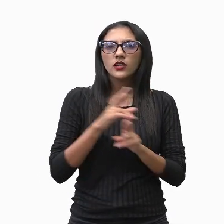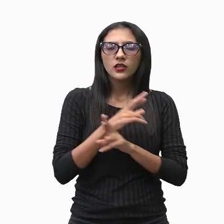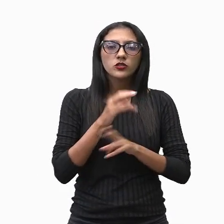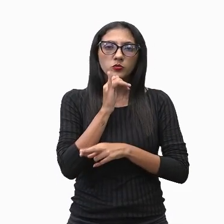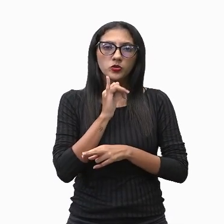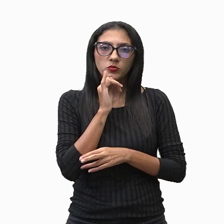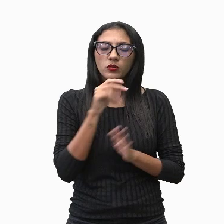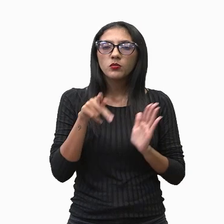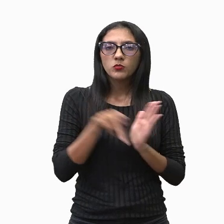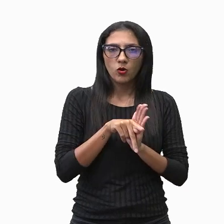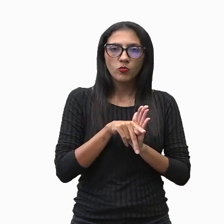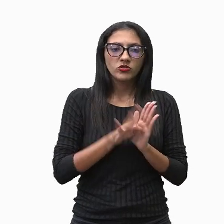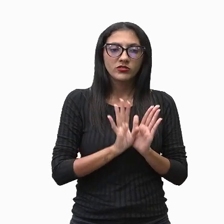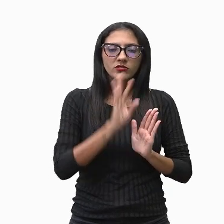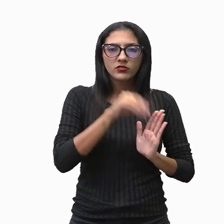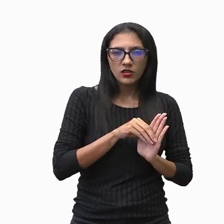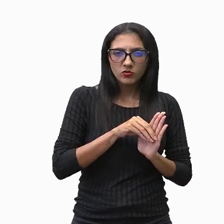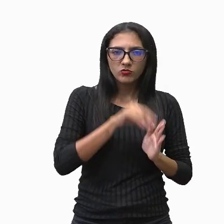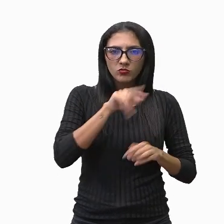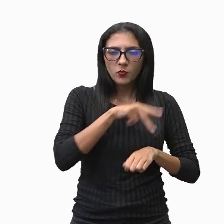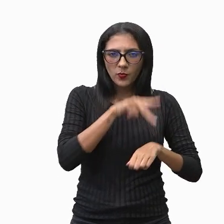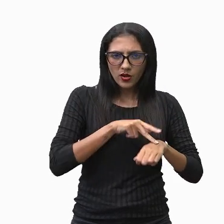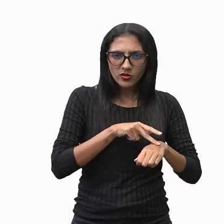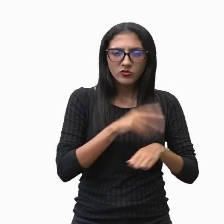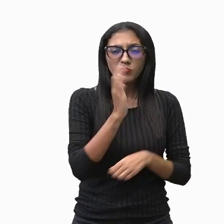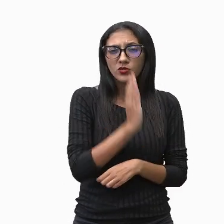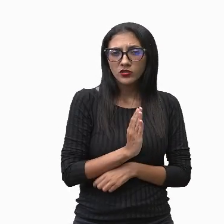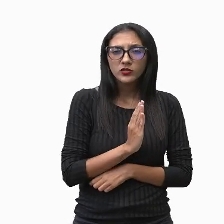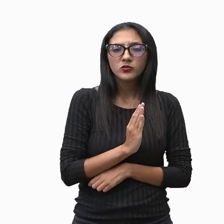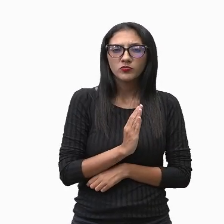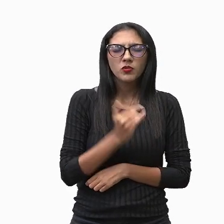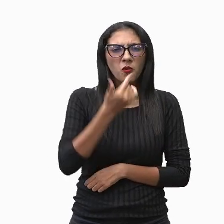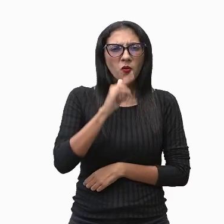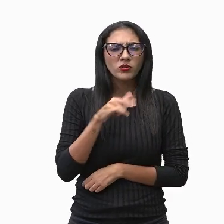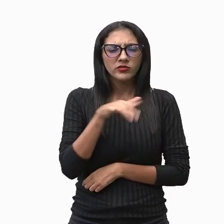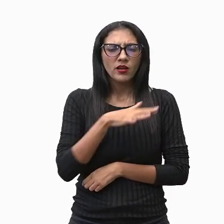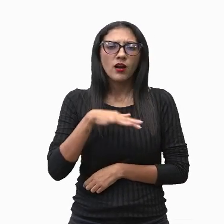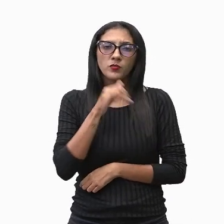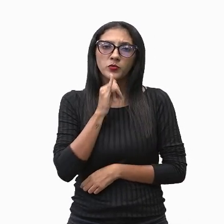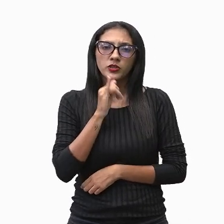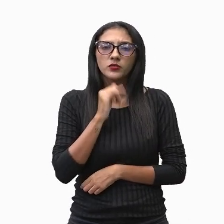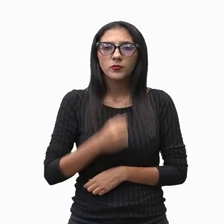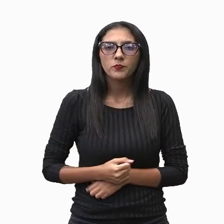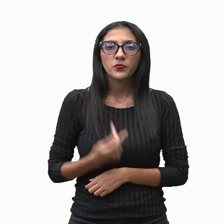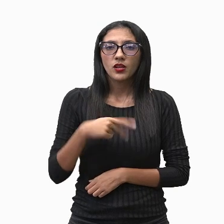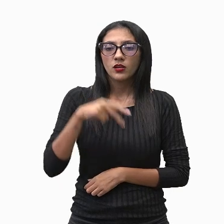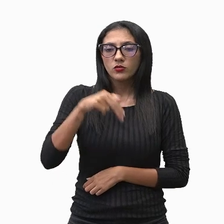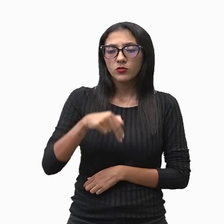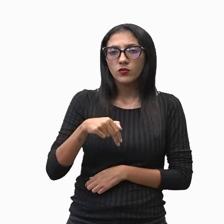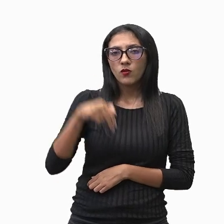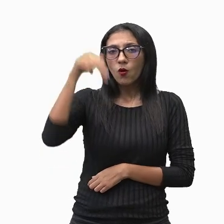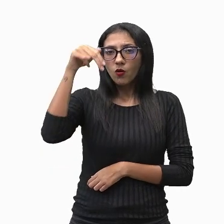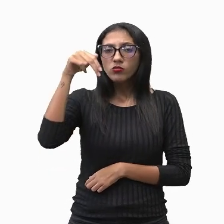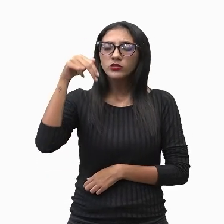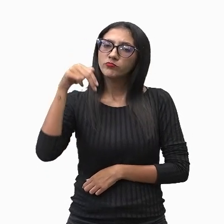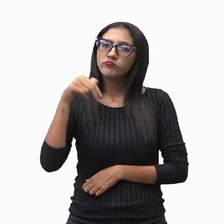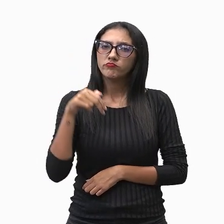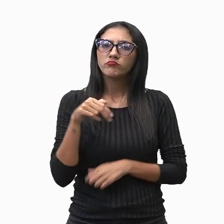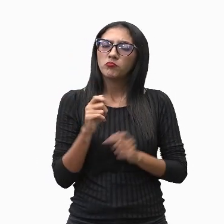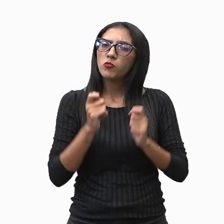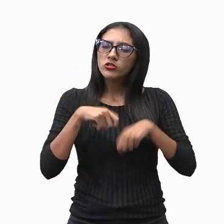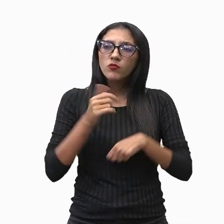migrações internas, ou seja, aqui dentro do Brasil, pode ser que outras regiões, nós estamos na região norte, pode ser que outra